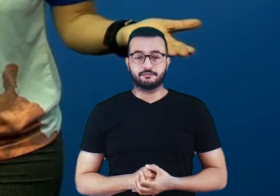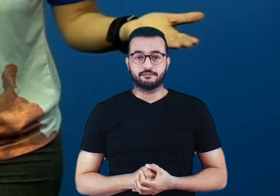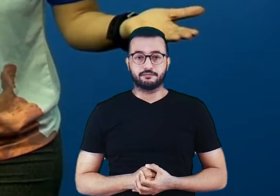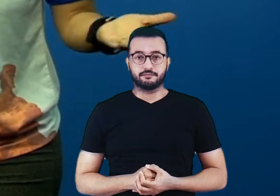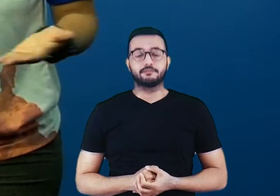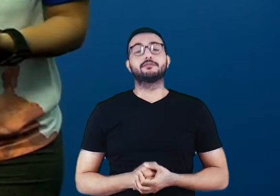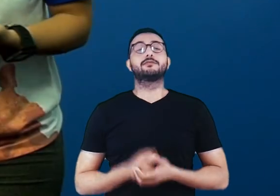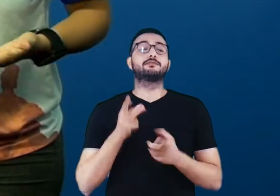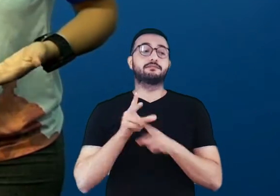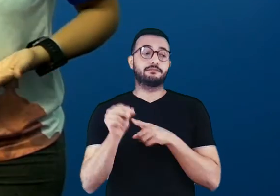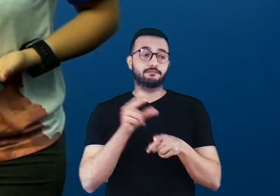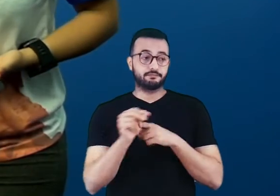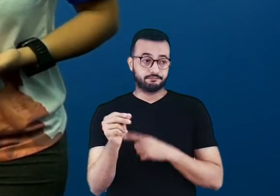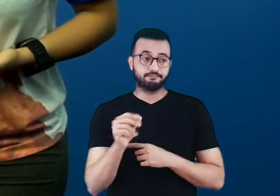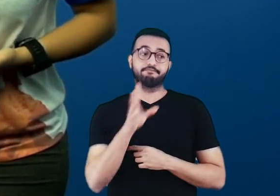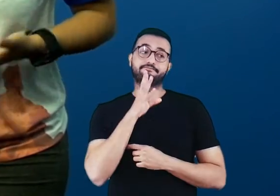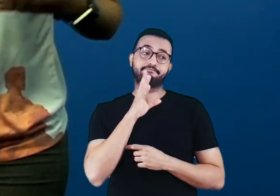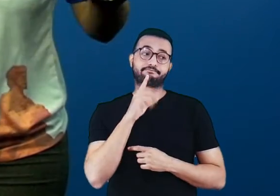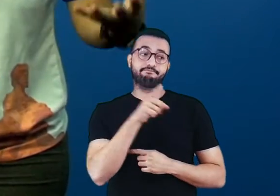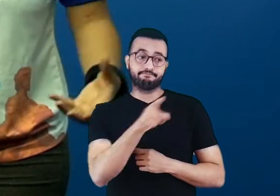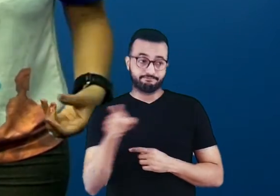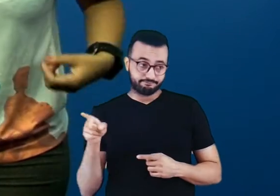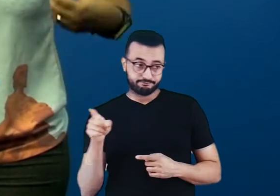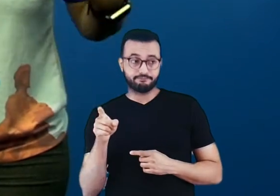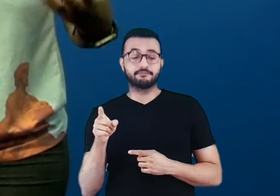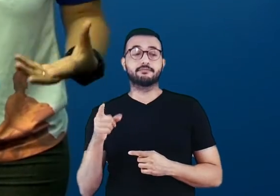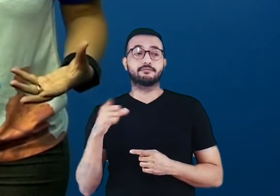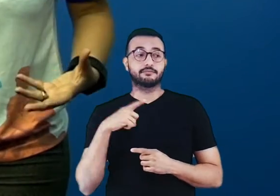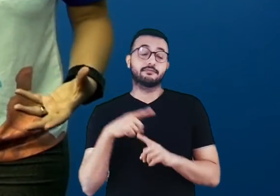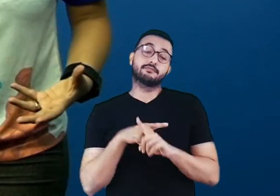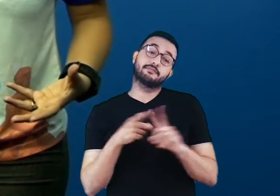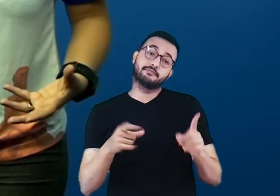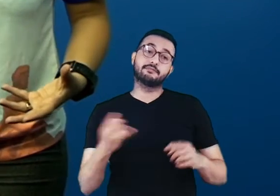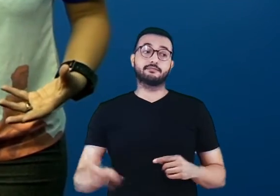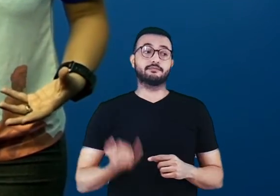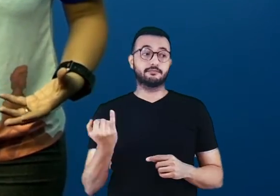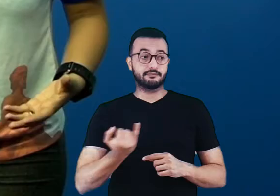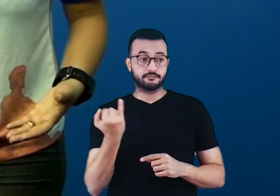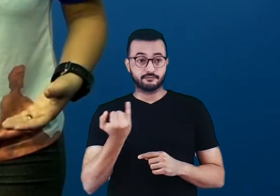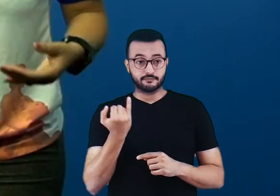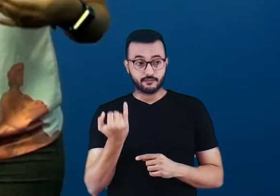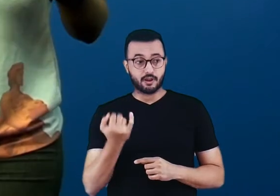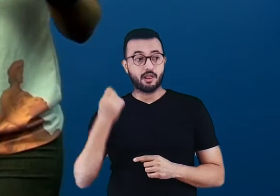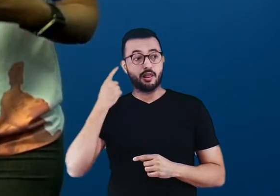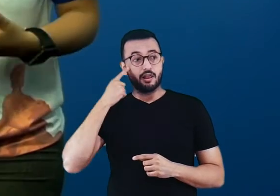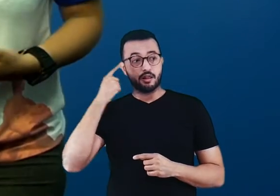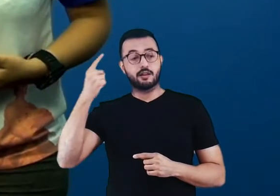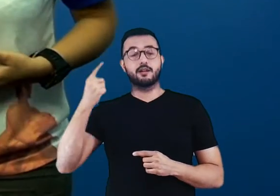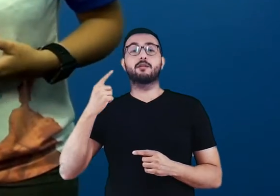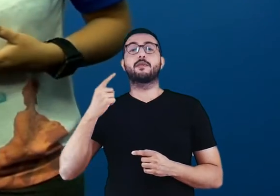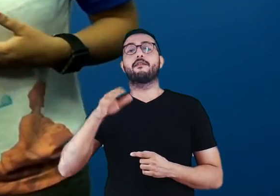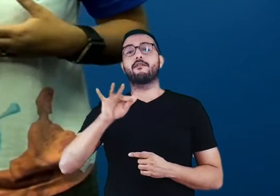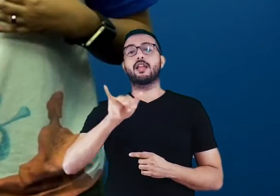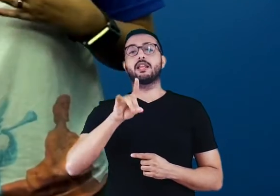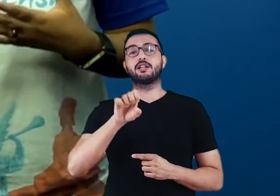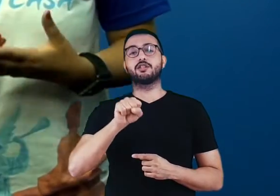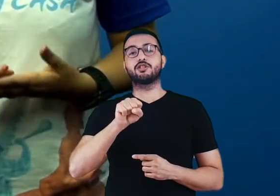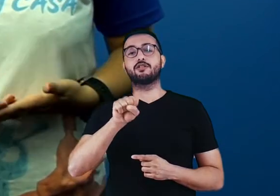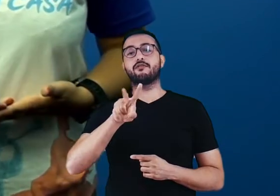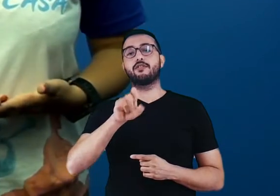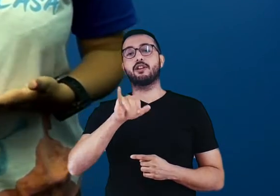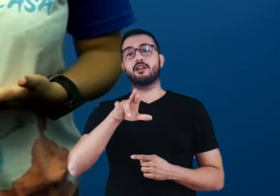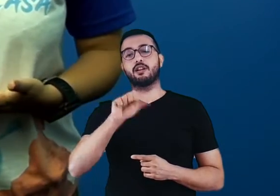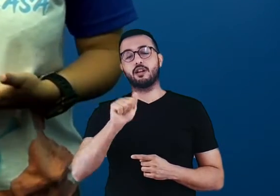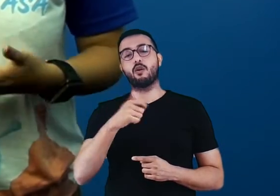Os heróis da batalha vocês conhecem bem, mas de toda forma é importante a gente relembrar o Fernando Vieira,